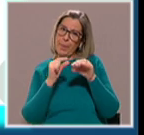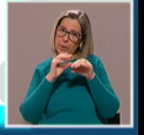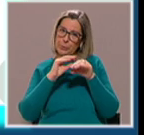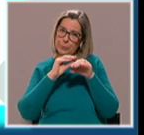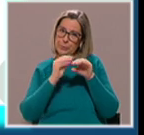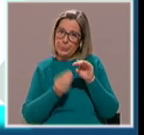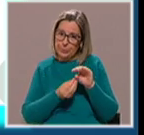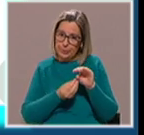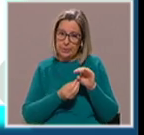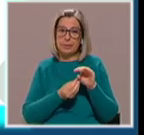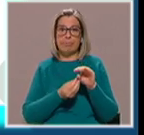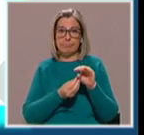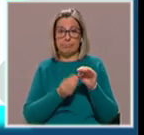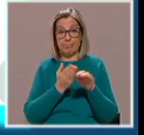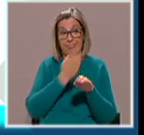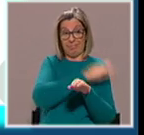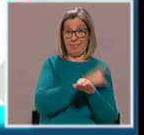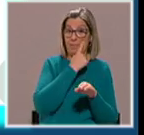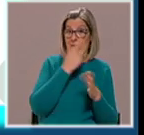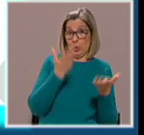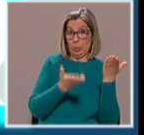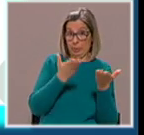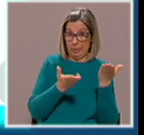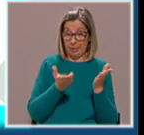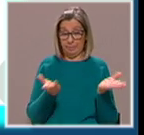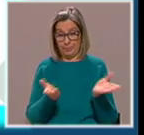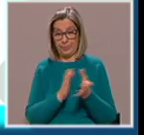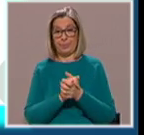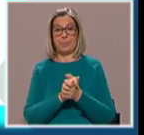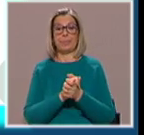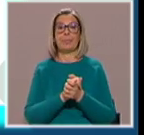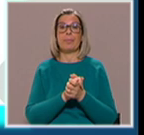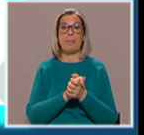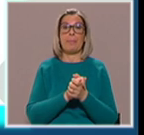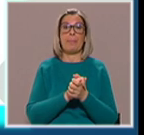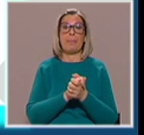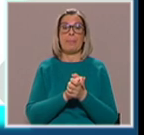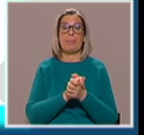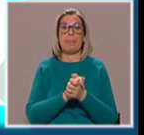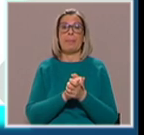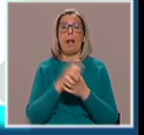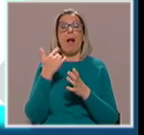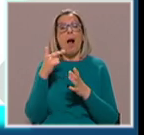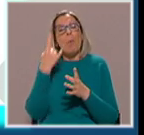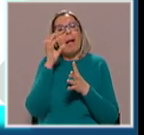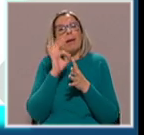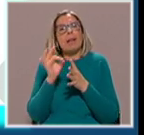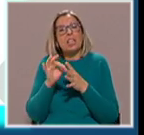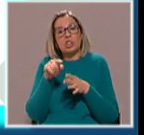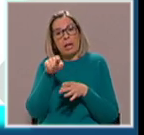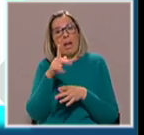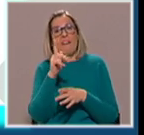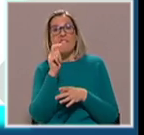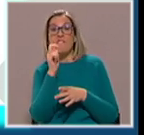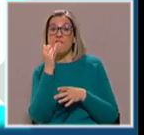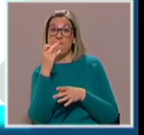como vocês, se bem se lembram, na imagem que viram do microscópio, comparativamente às artérias. Há uma característica das veias, elas